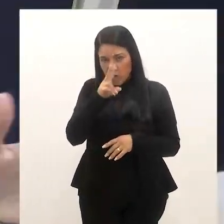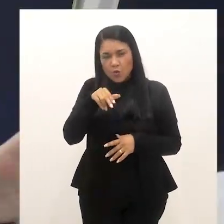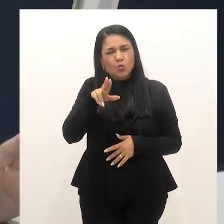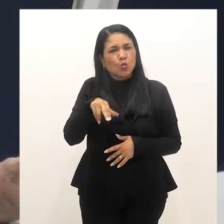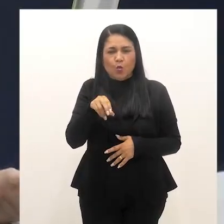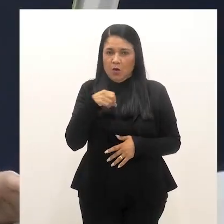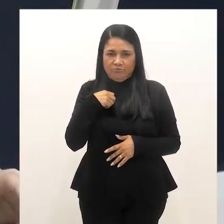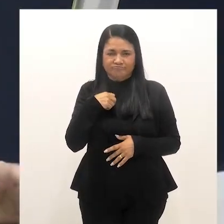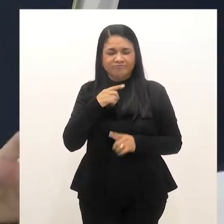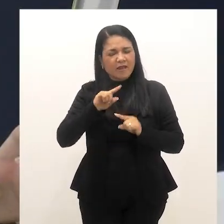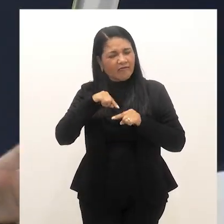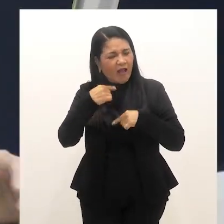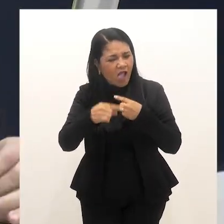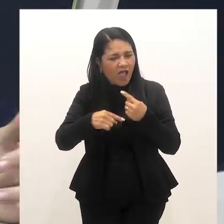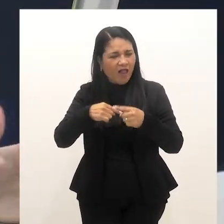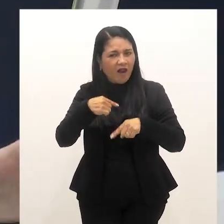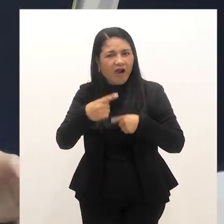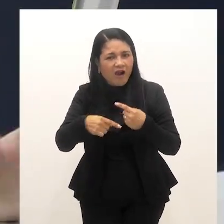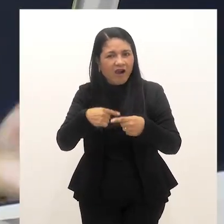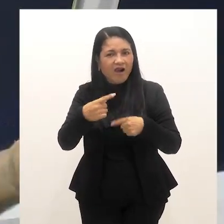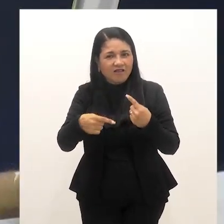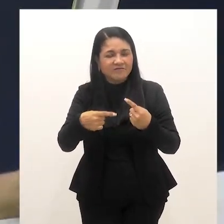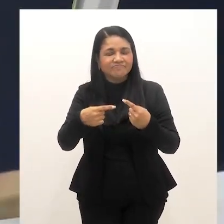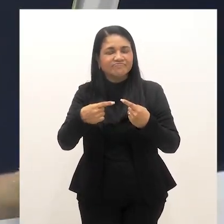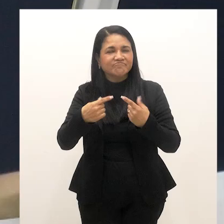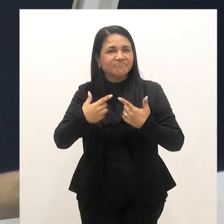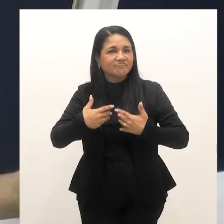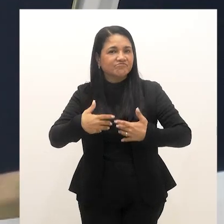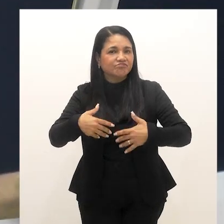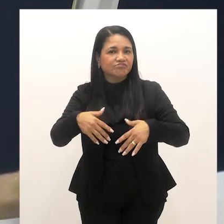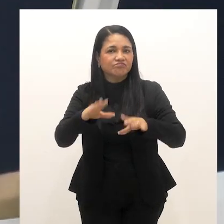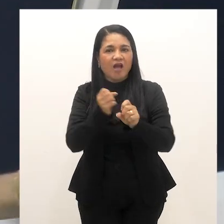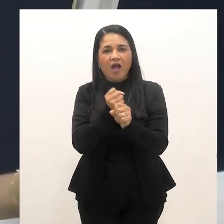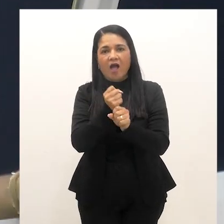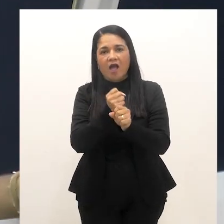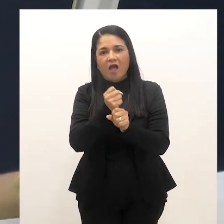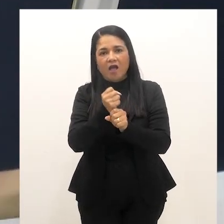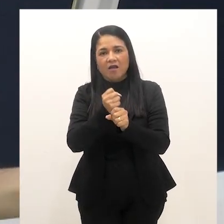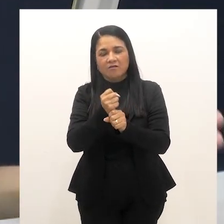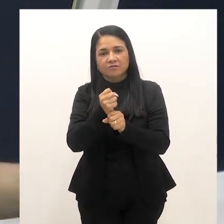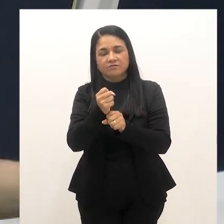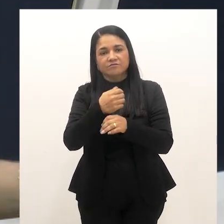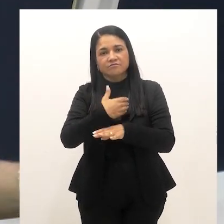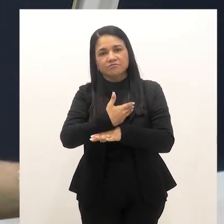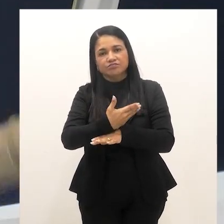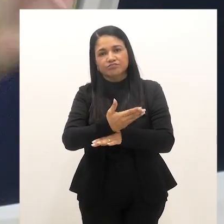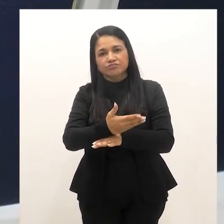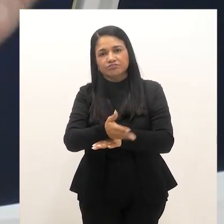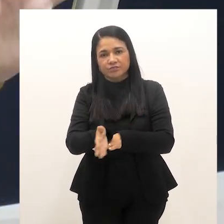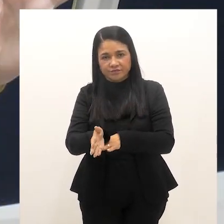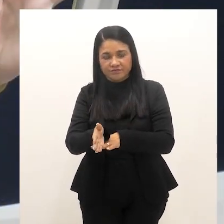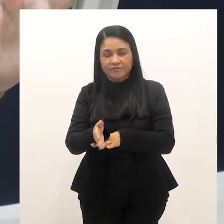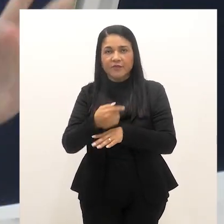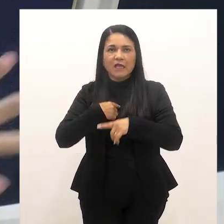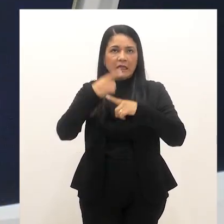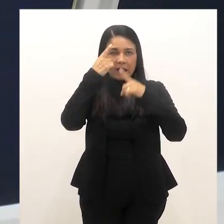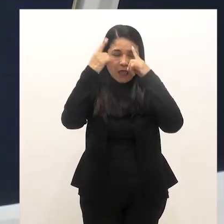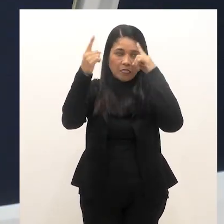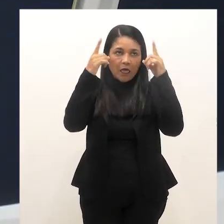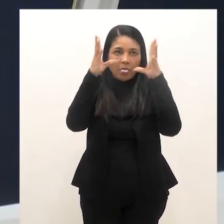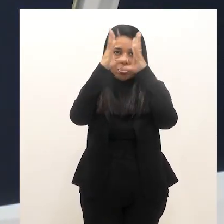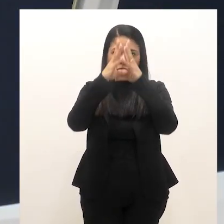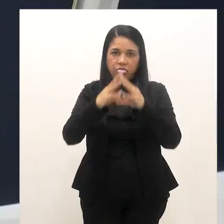sempre deixava para depois, e aí a vida ia levando e as ideias iam embora.